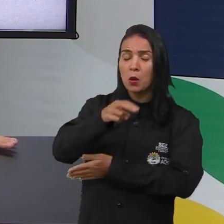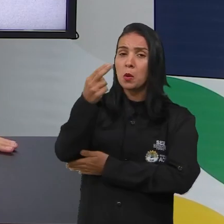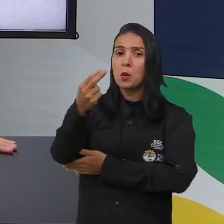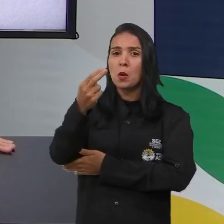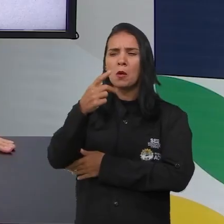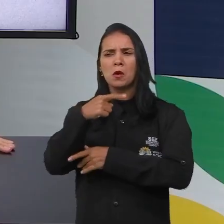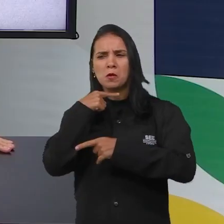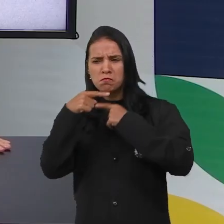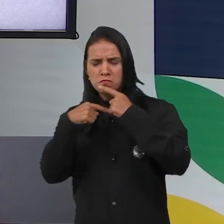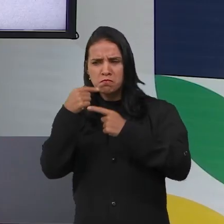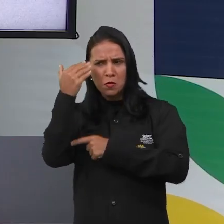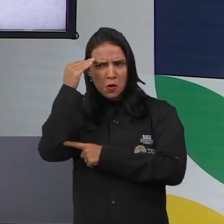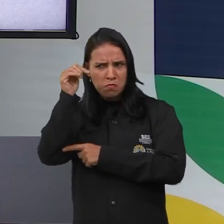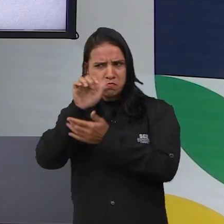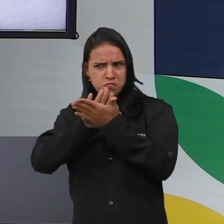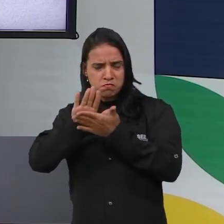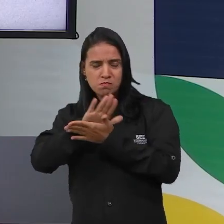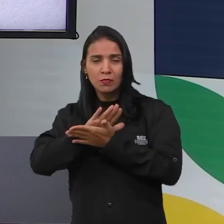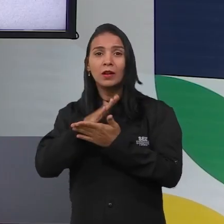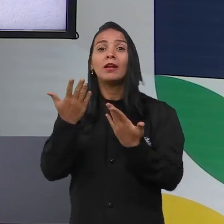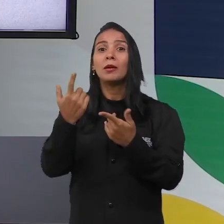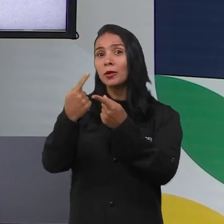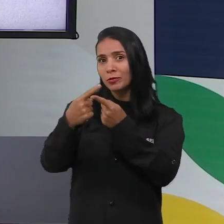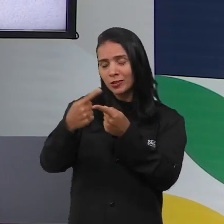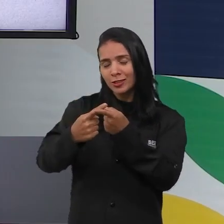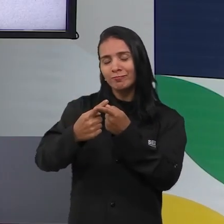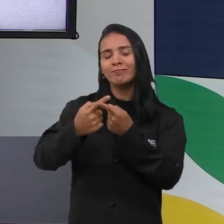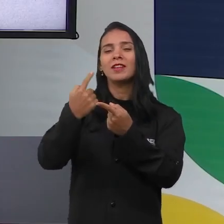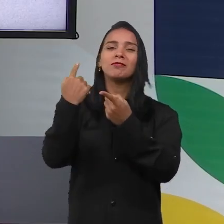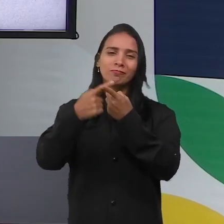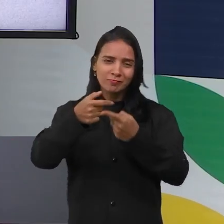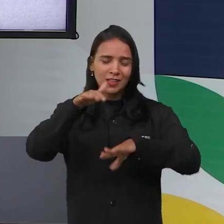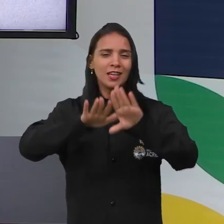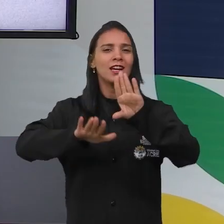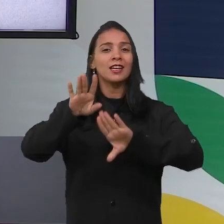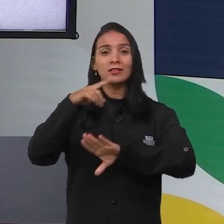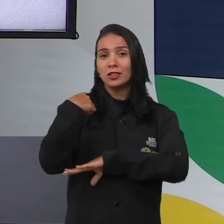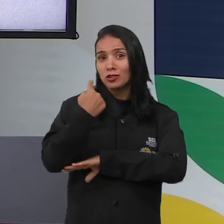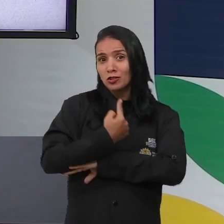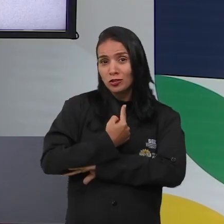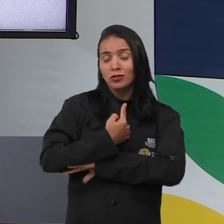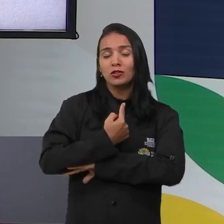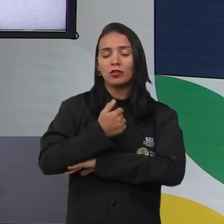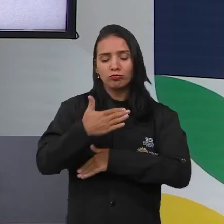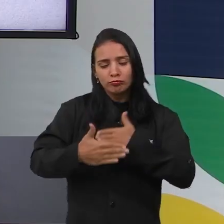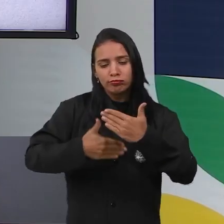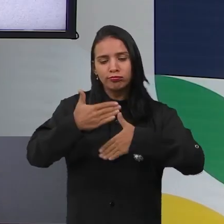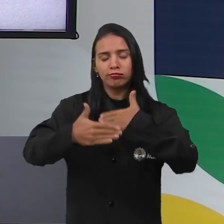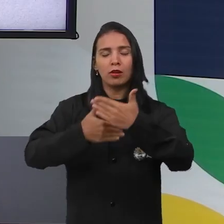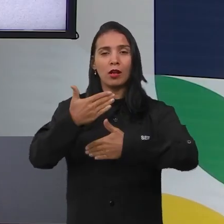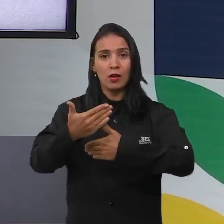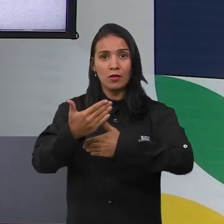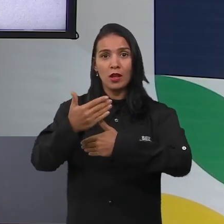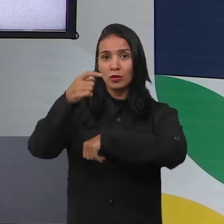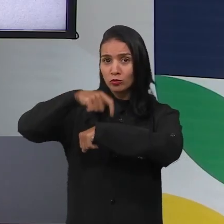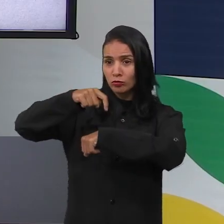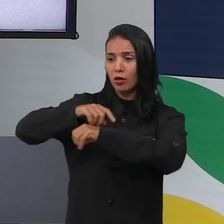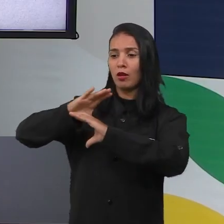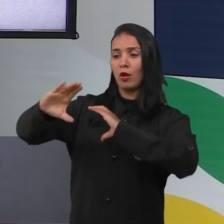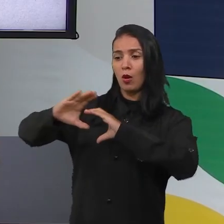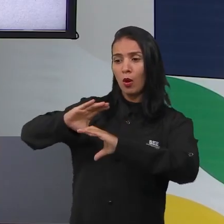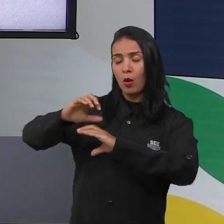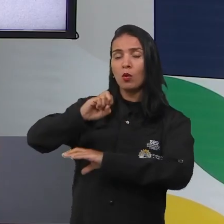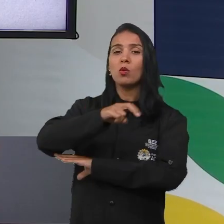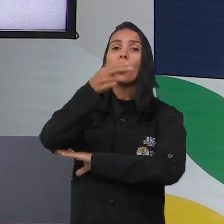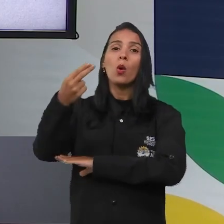muito bem o que ele quis dizer. Por quê? Às vezes, quando nós estamos nesse processo enunciativo de escrita